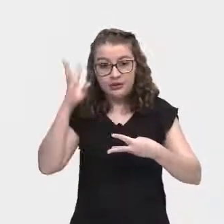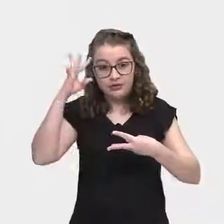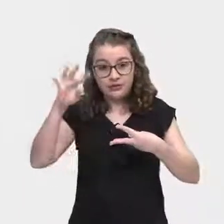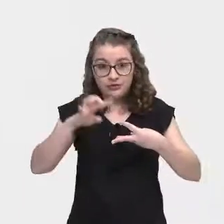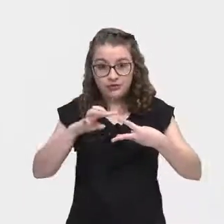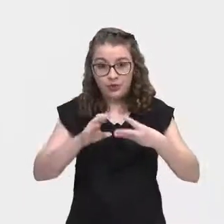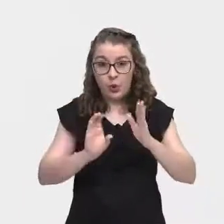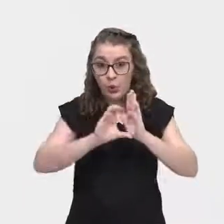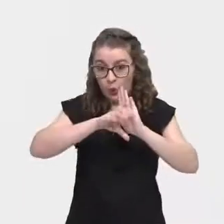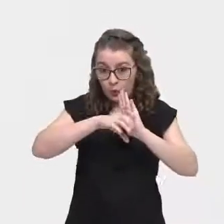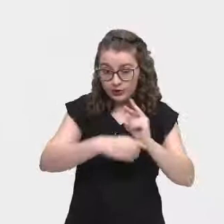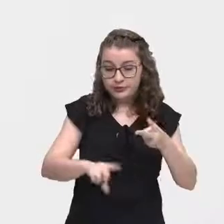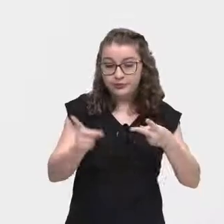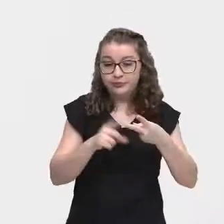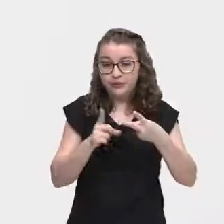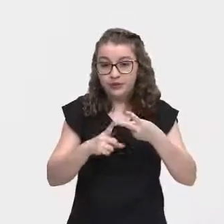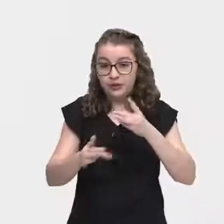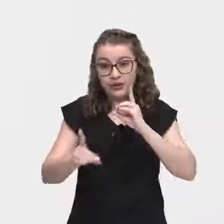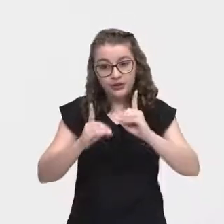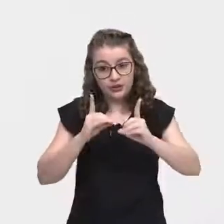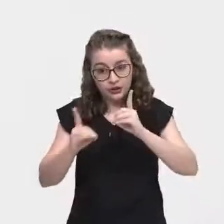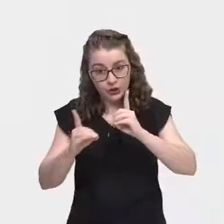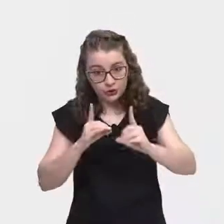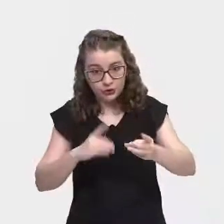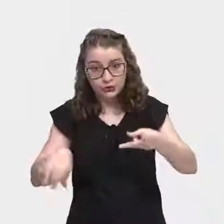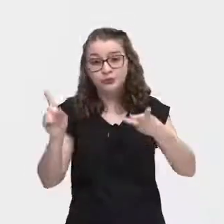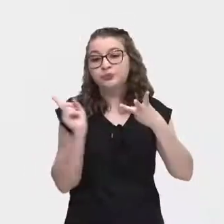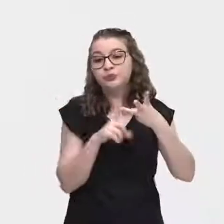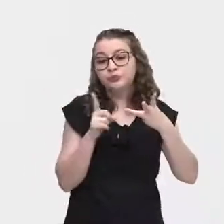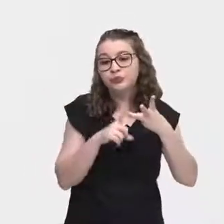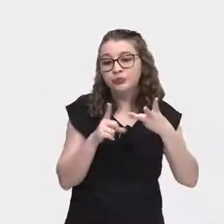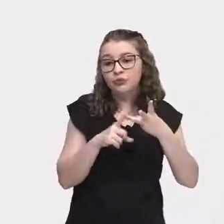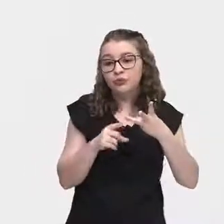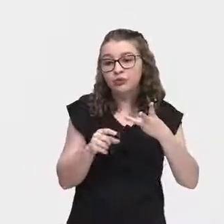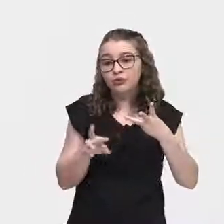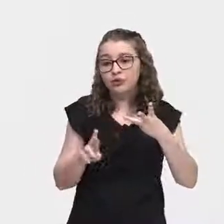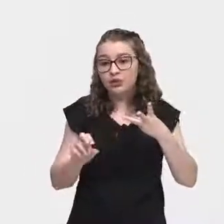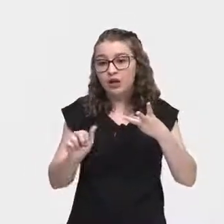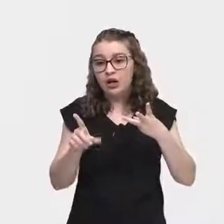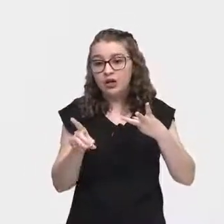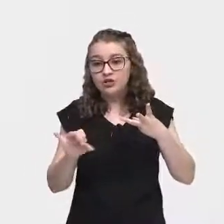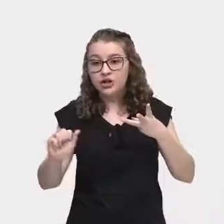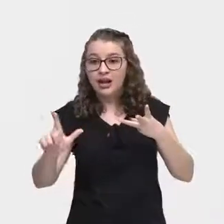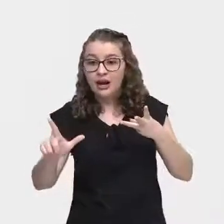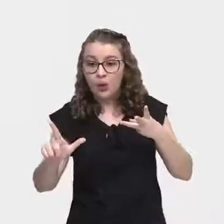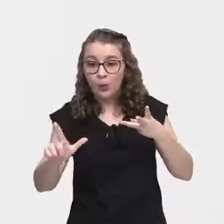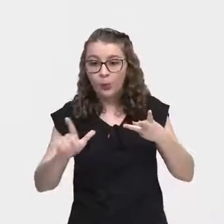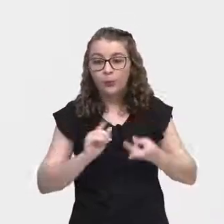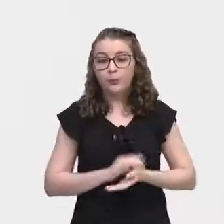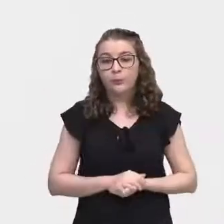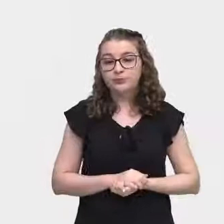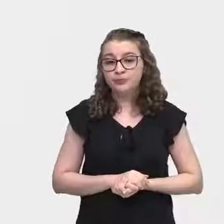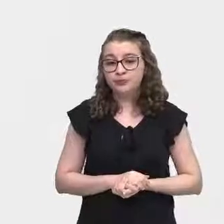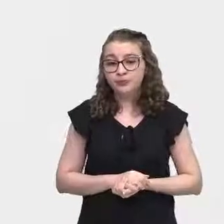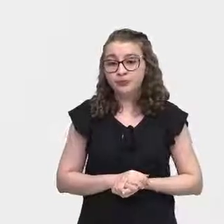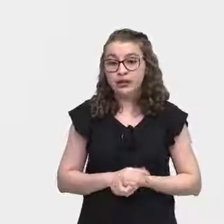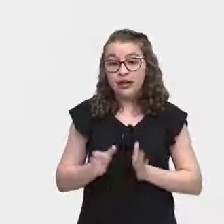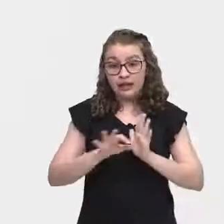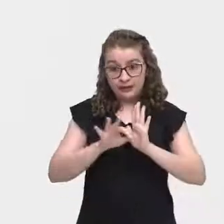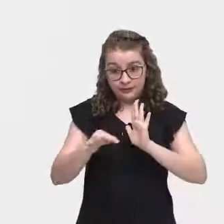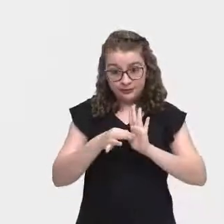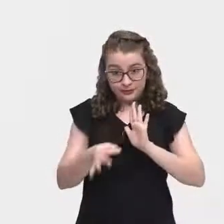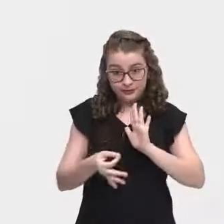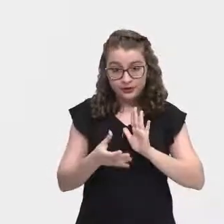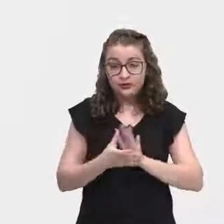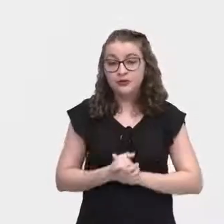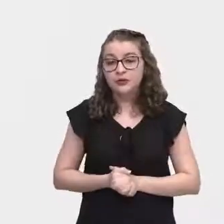caráter conceitual, no seu caráter dialógico e no seu caráter radical, né? Da crítica radical,